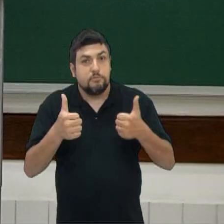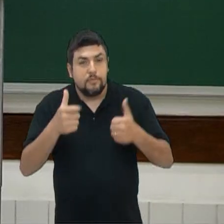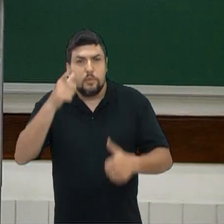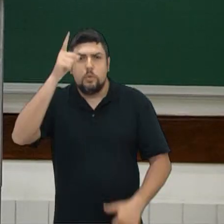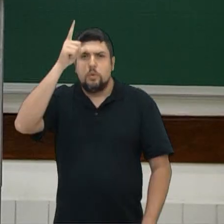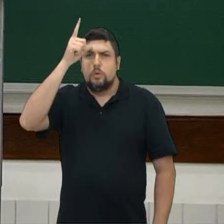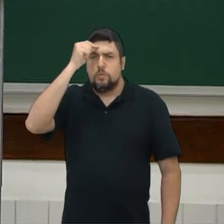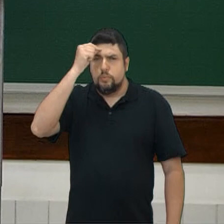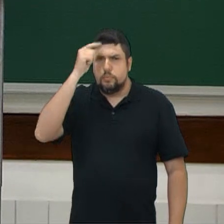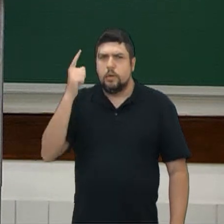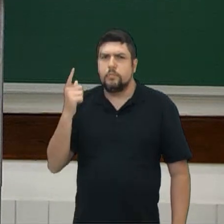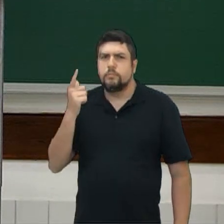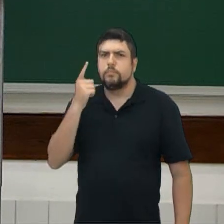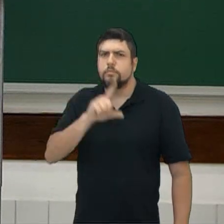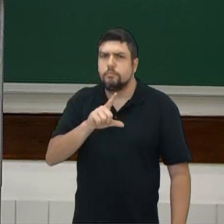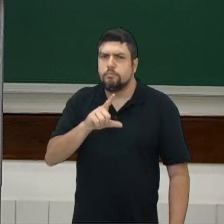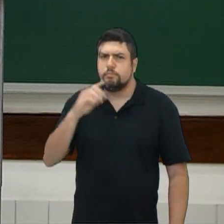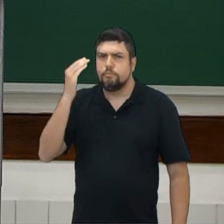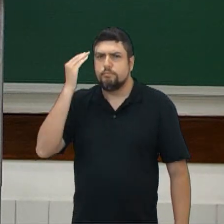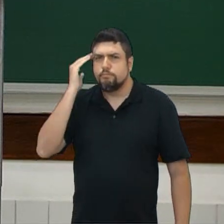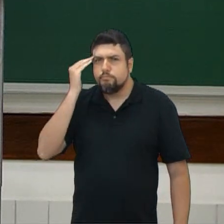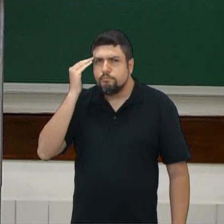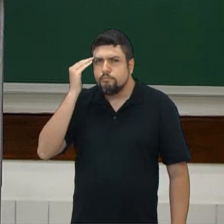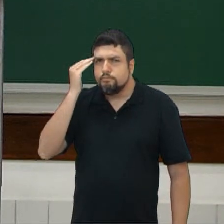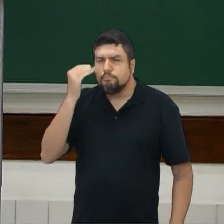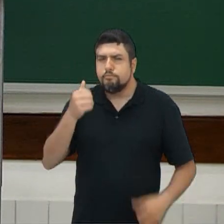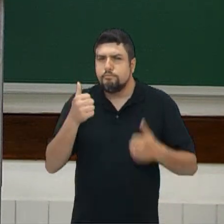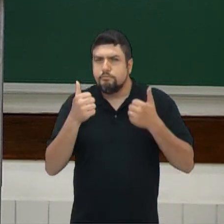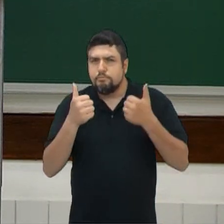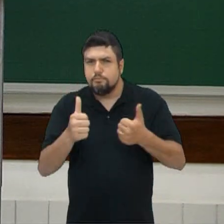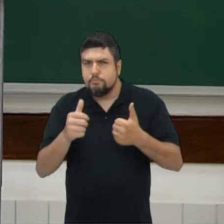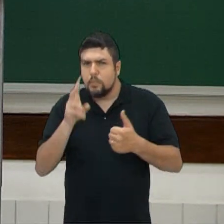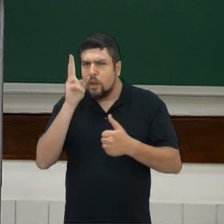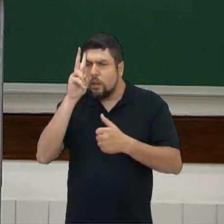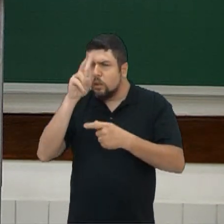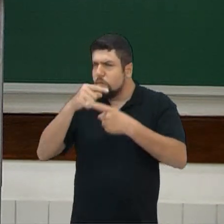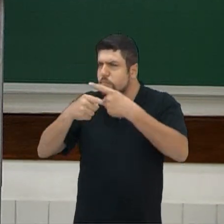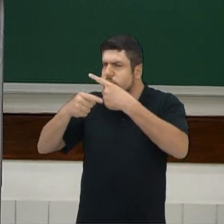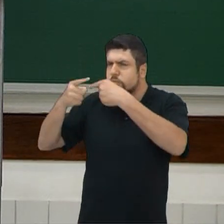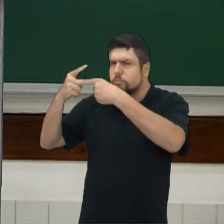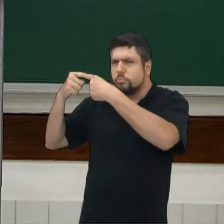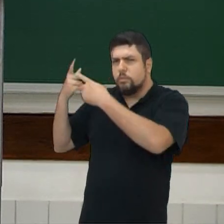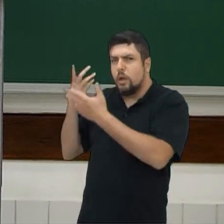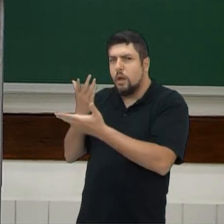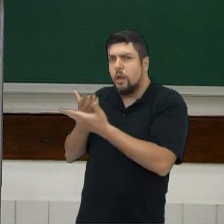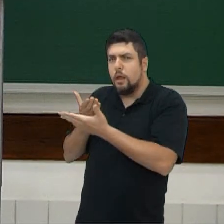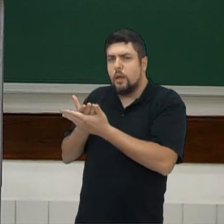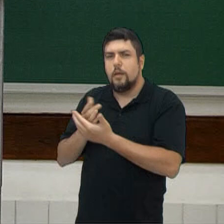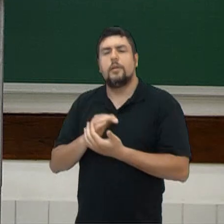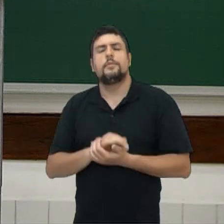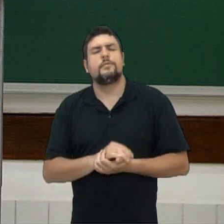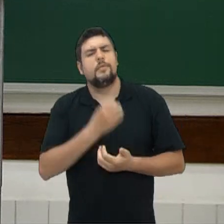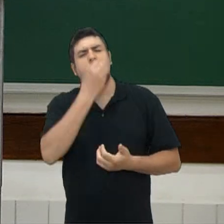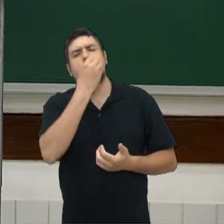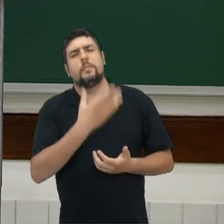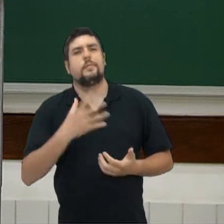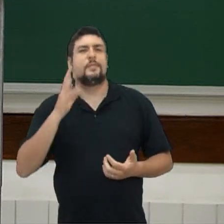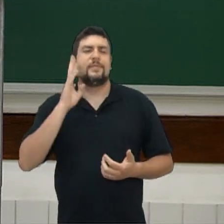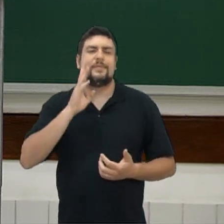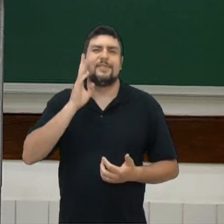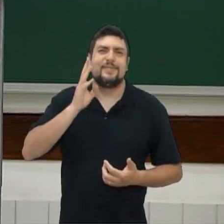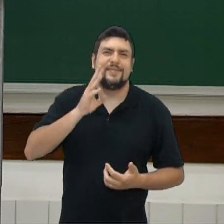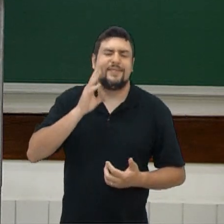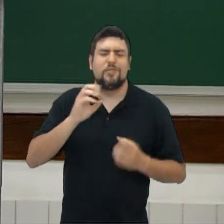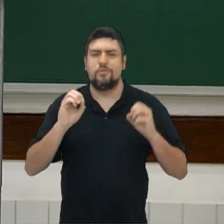Conseguiram? Pegaram bem? Relembraram bastante coisa também nesse último exercício? Que legal, que bacana, que